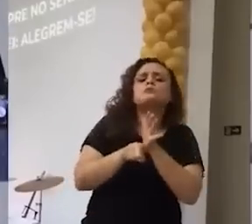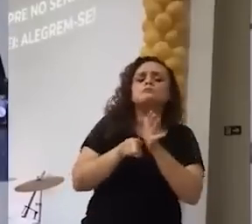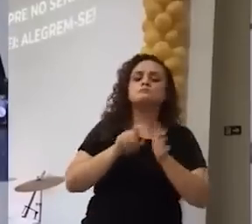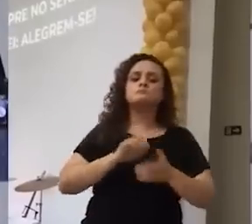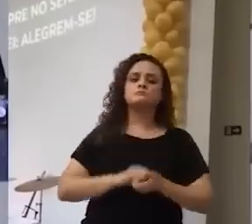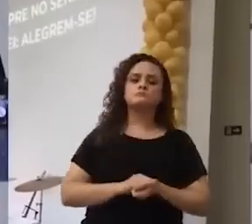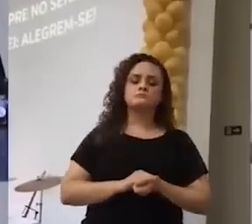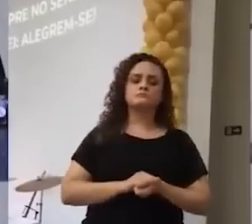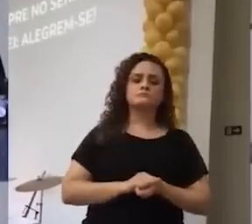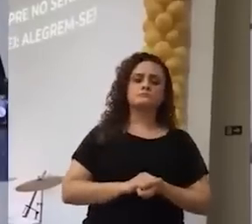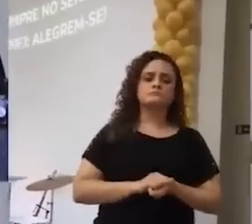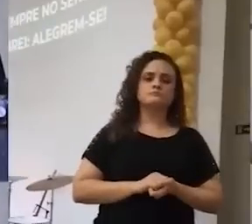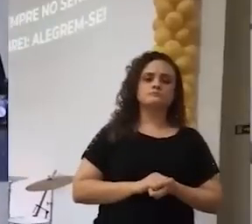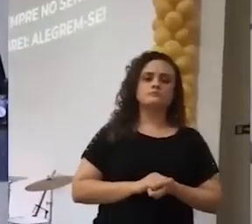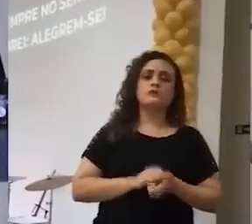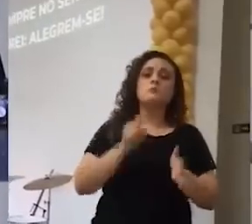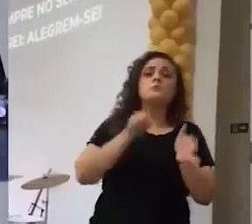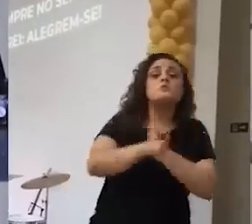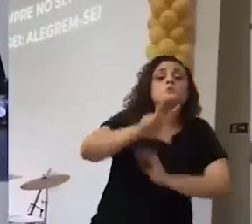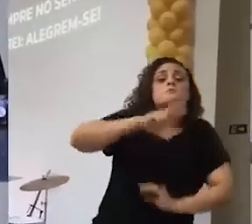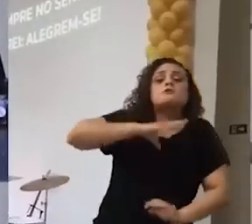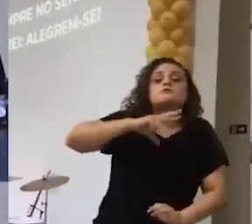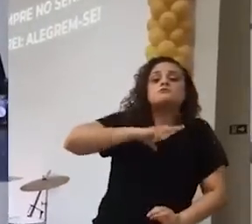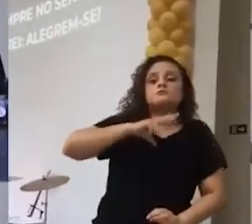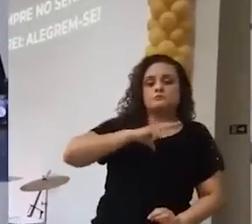Uma pergunta pessoal.